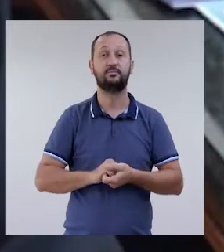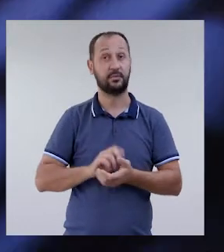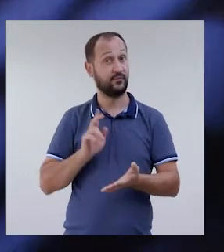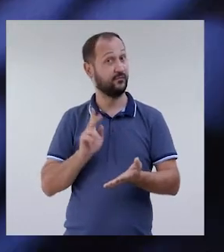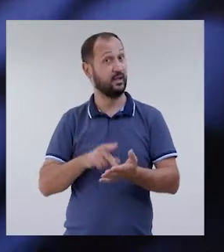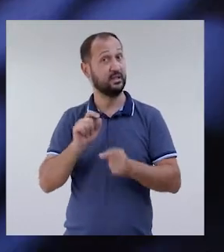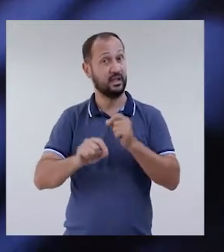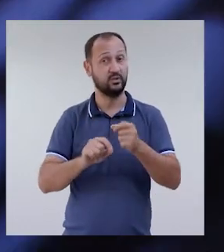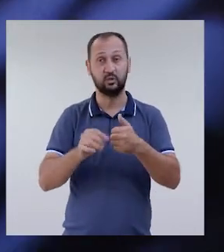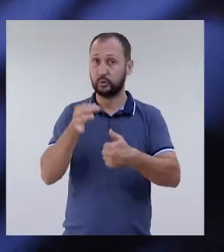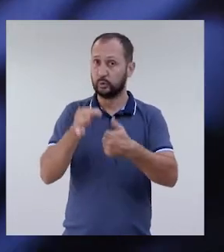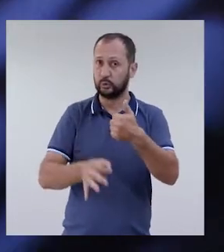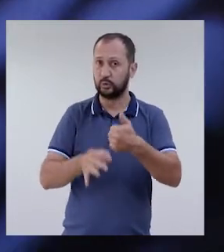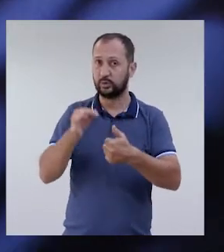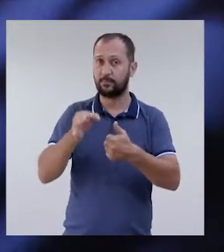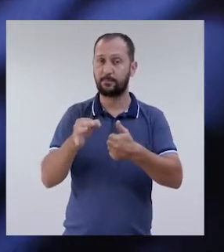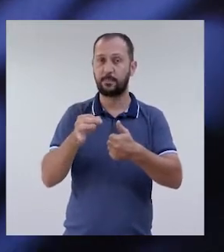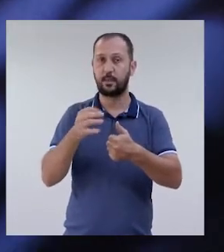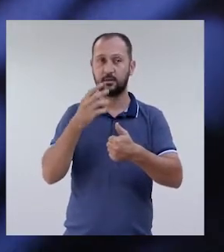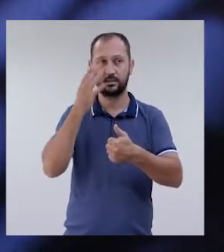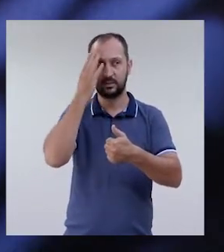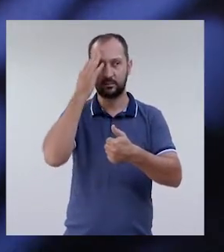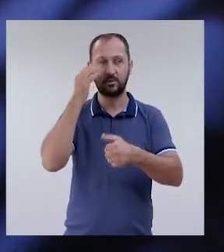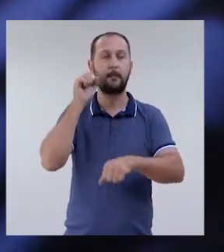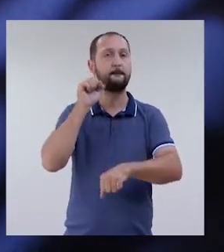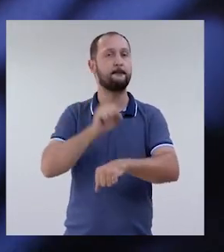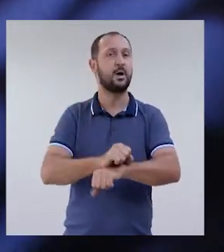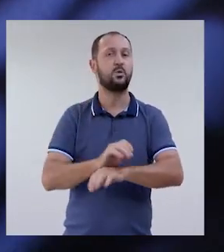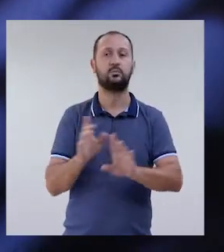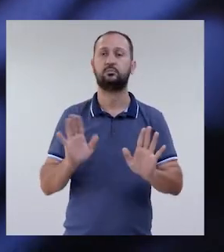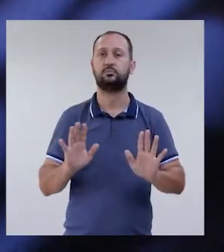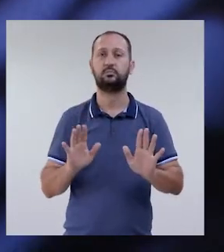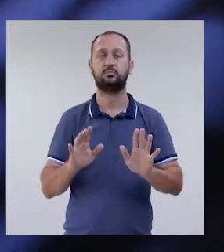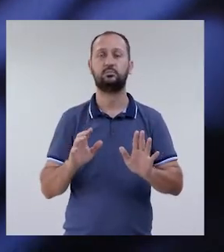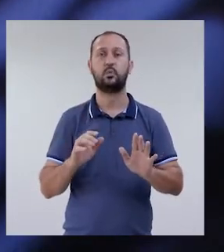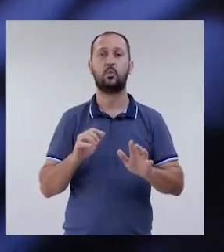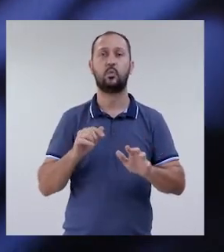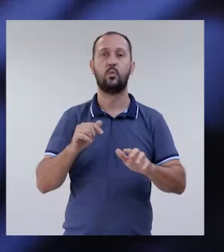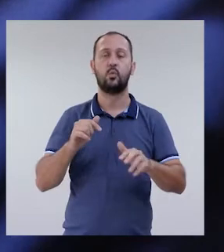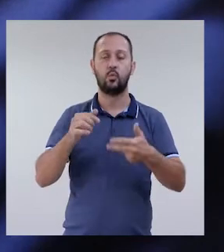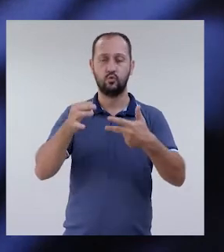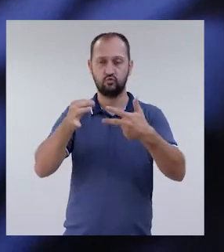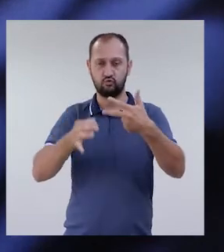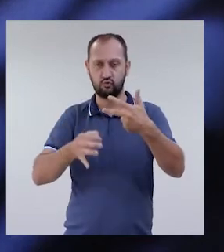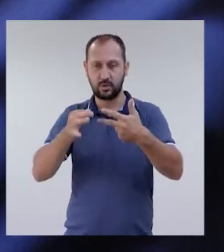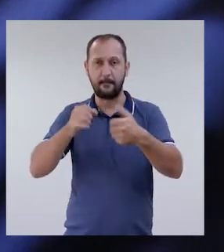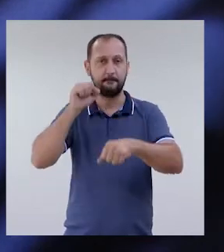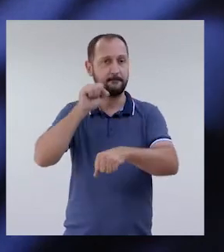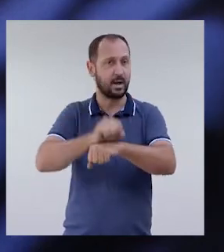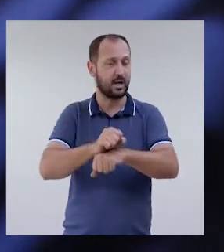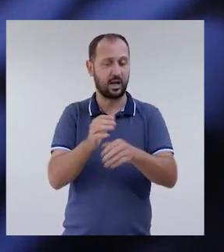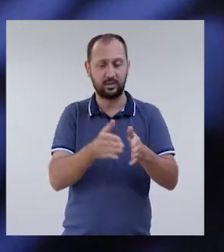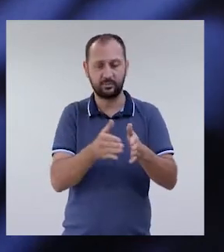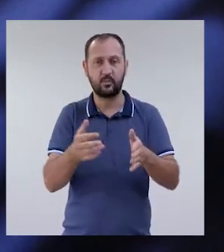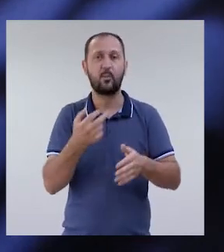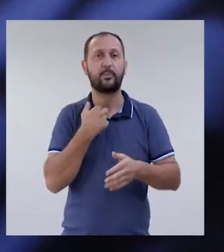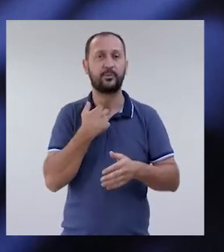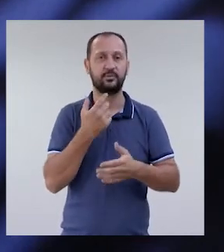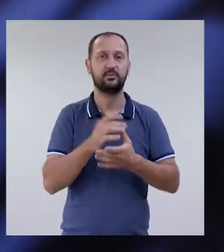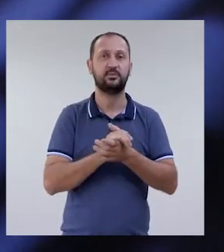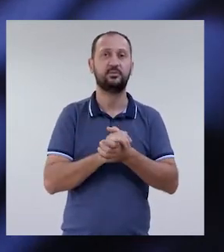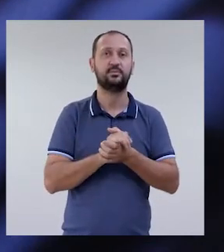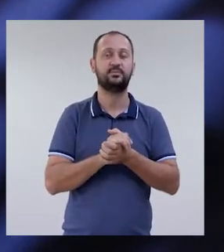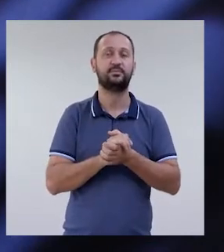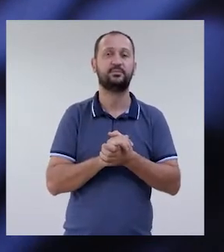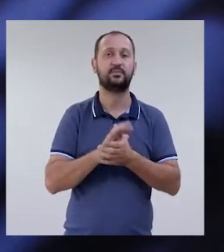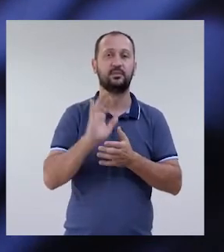obrigação. De fato, o Tribunal de Justiça não parou, né? A atividade jurisdicional ela não pode ser impedida, tanto que a